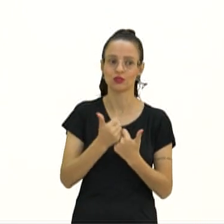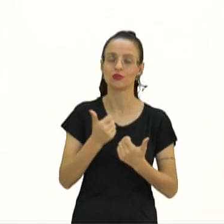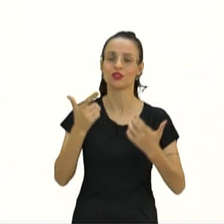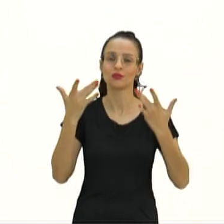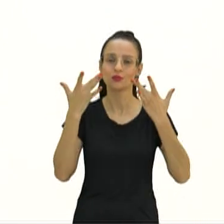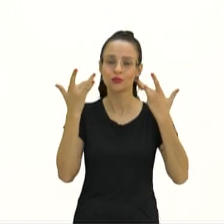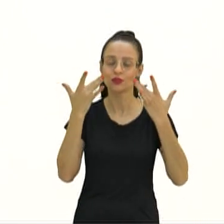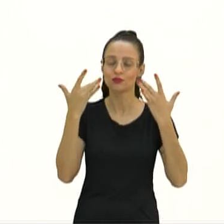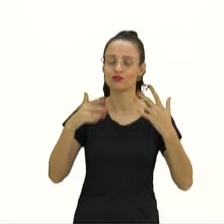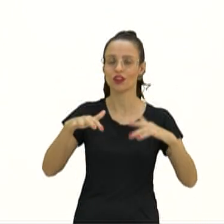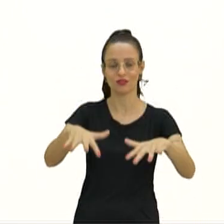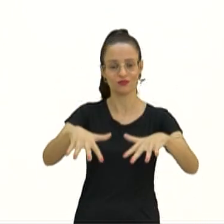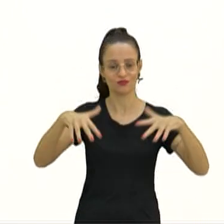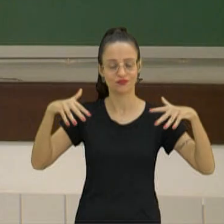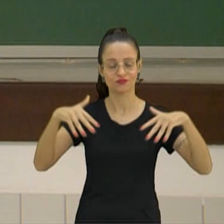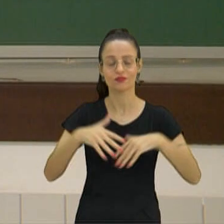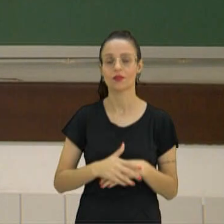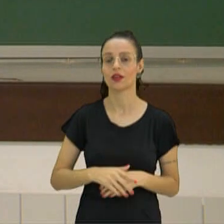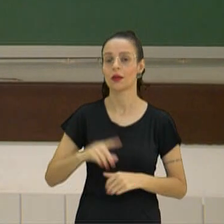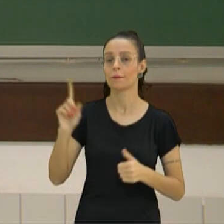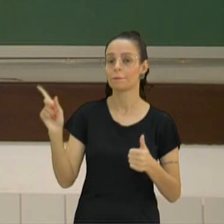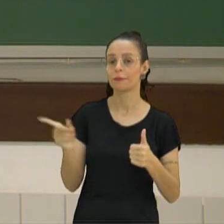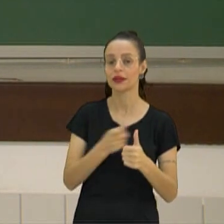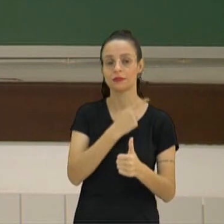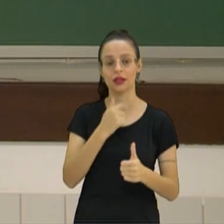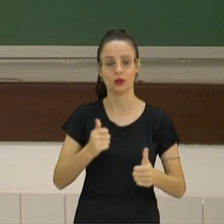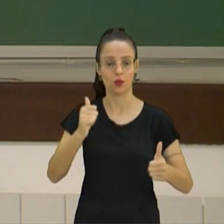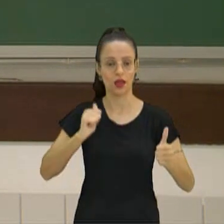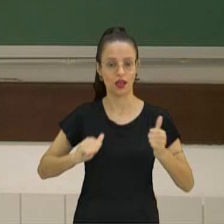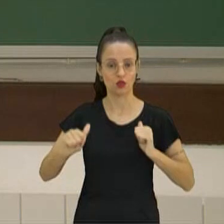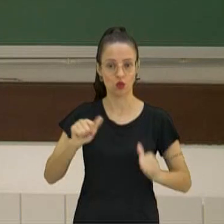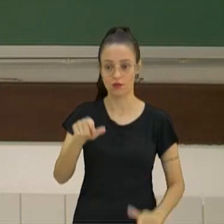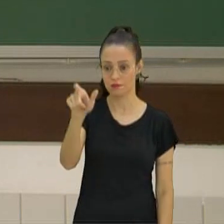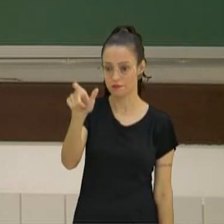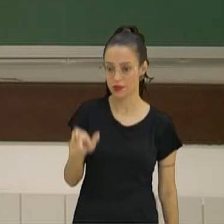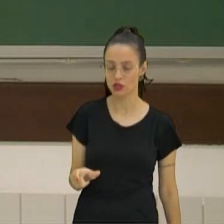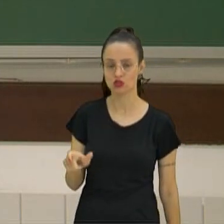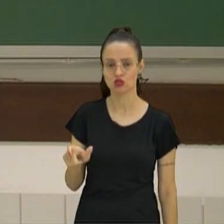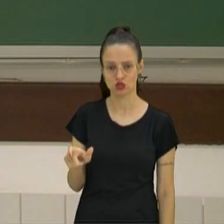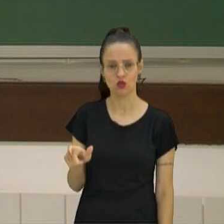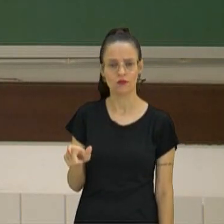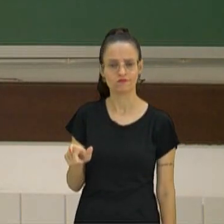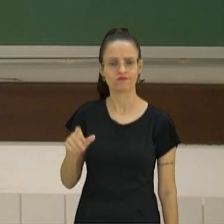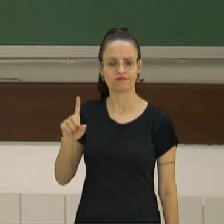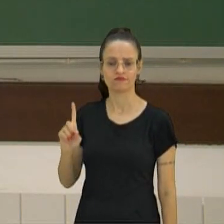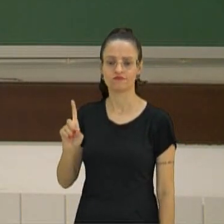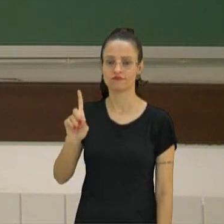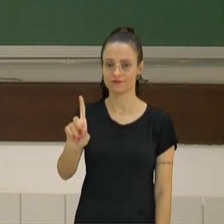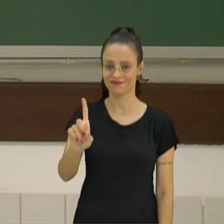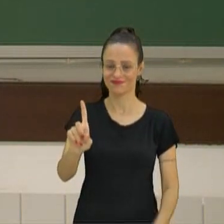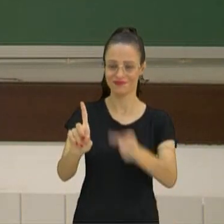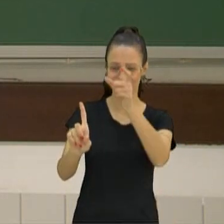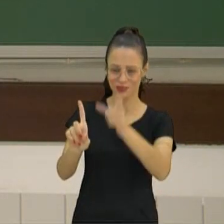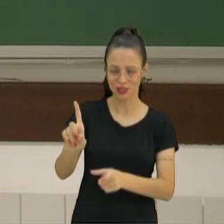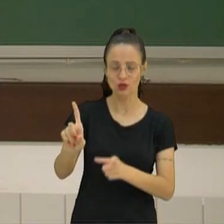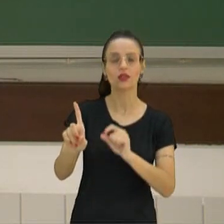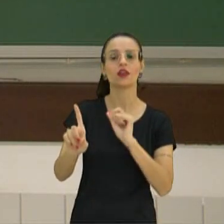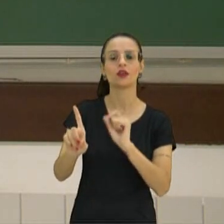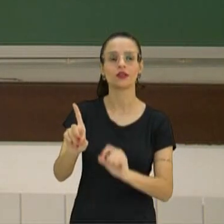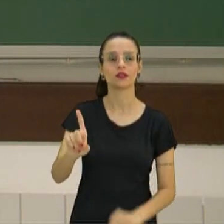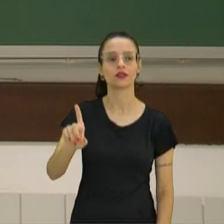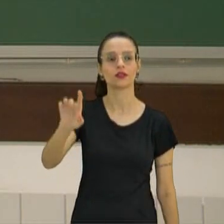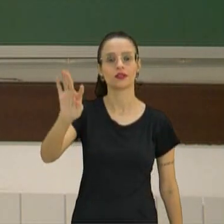teatro de arena. Então, o primeiro ator, a primeira pessoa que representou um personagem,